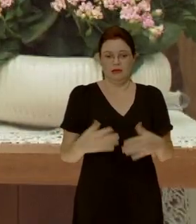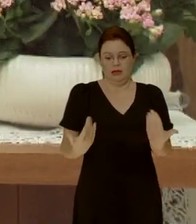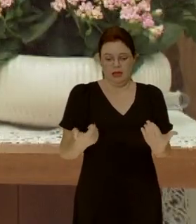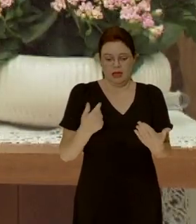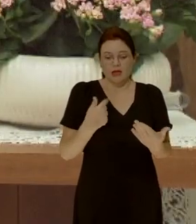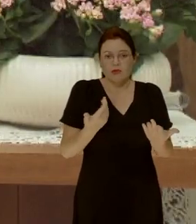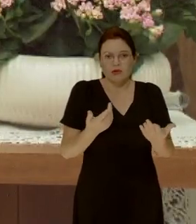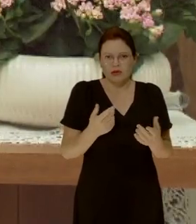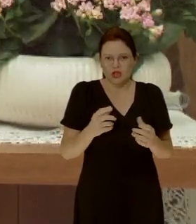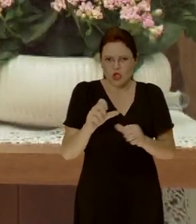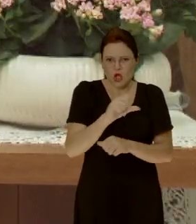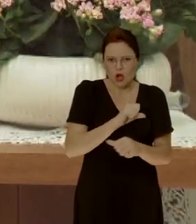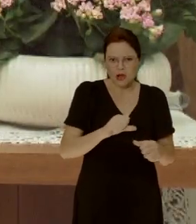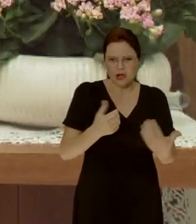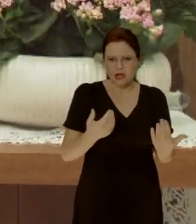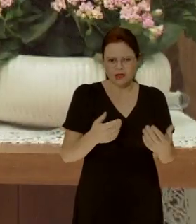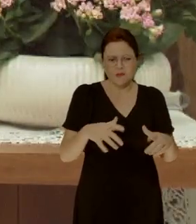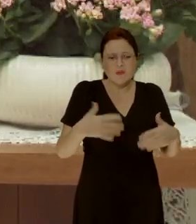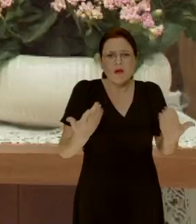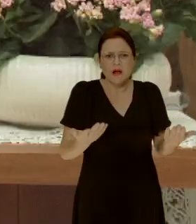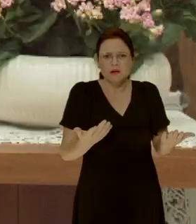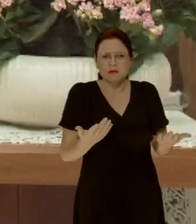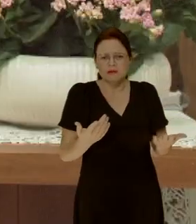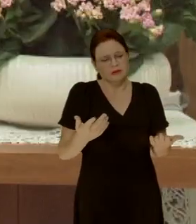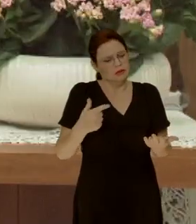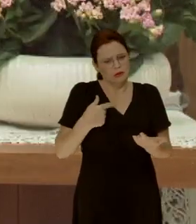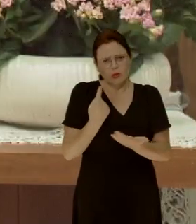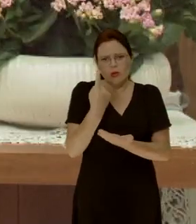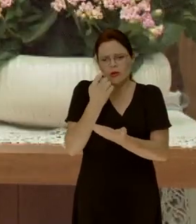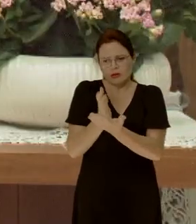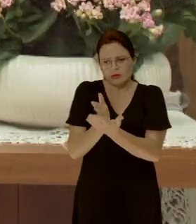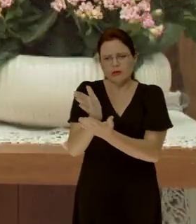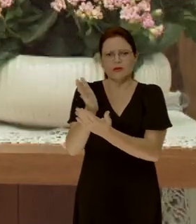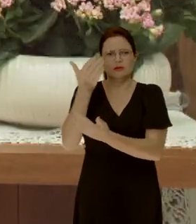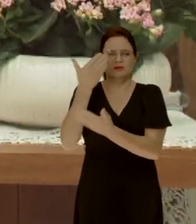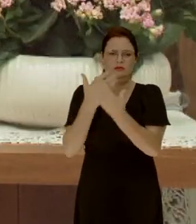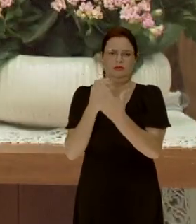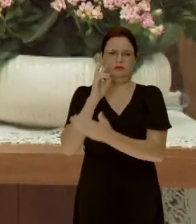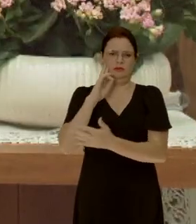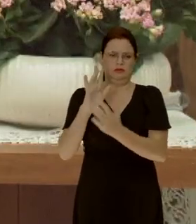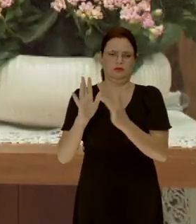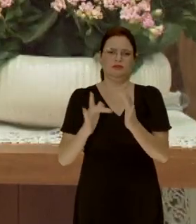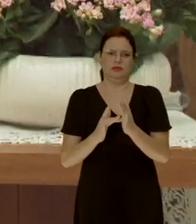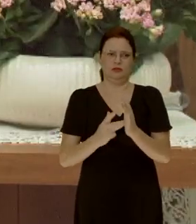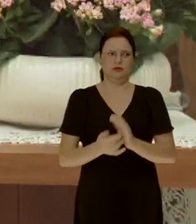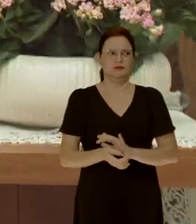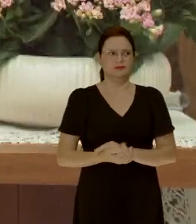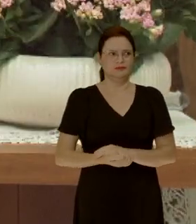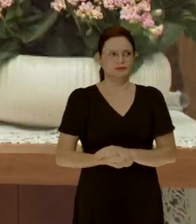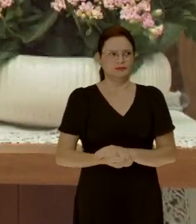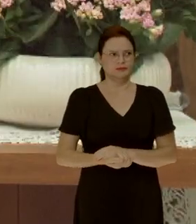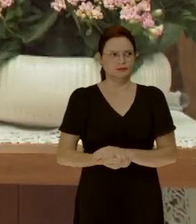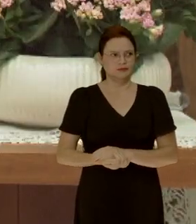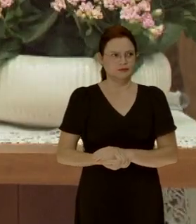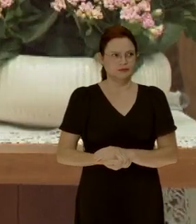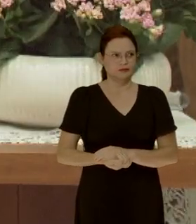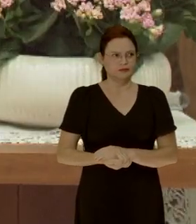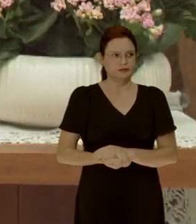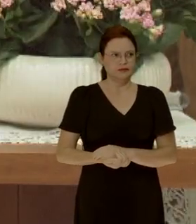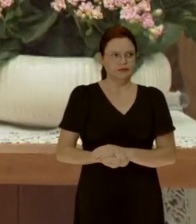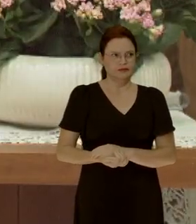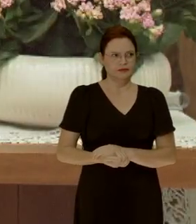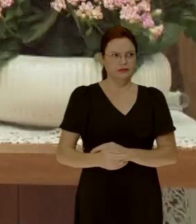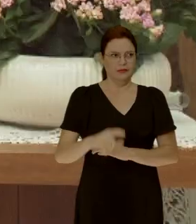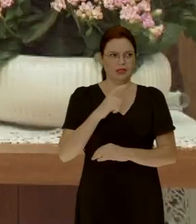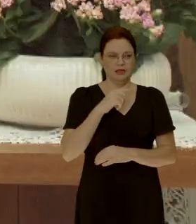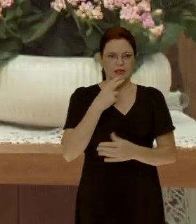correr. Nosso caminho é esse. As cartas, aquelas que vieram,